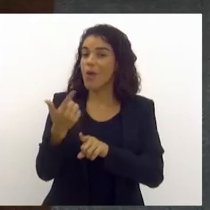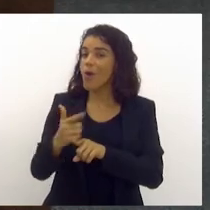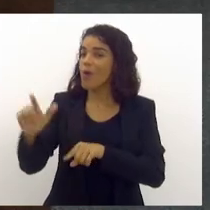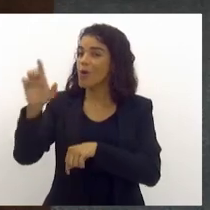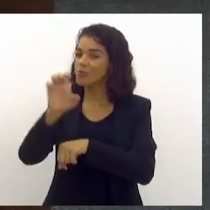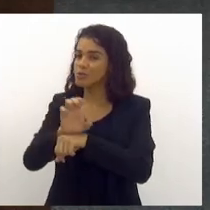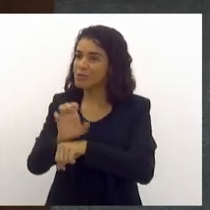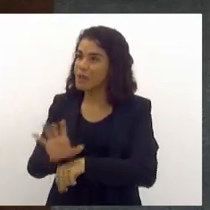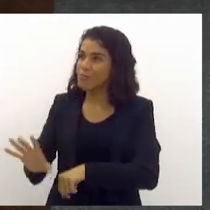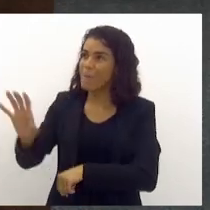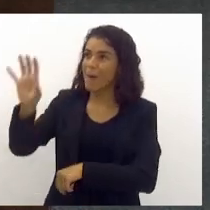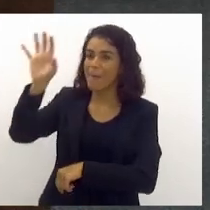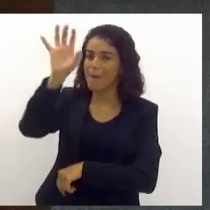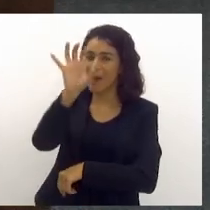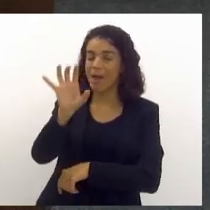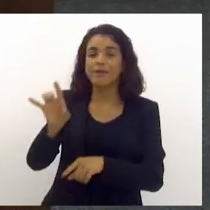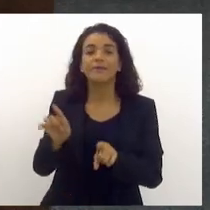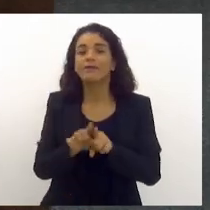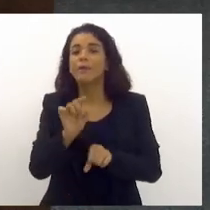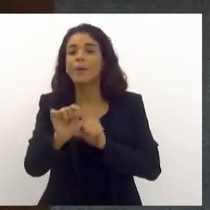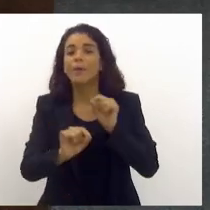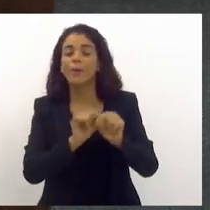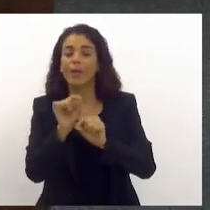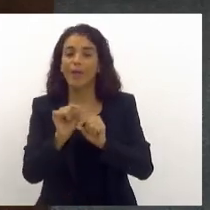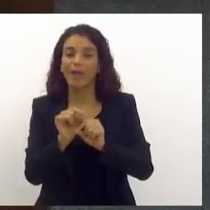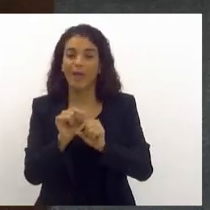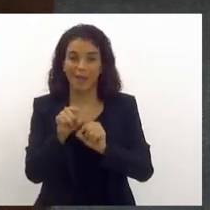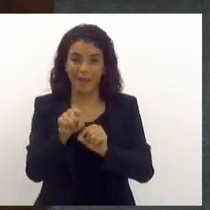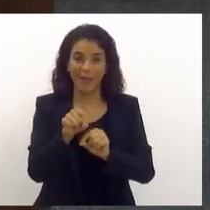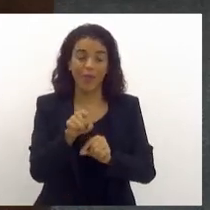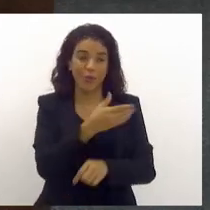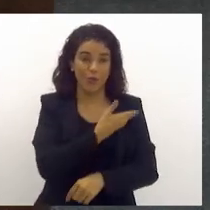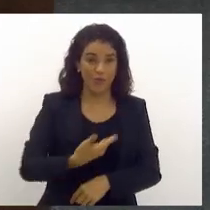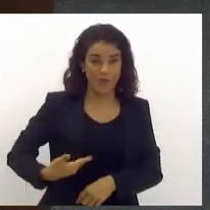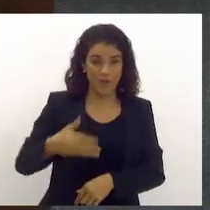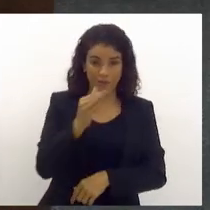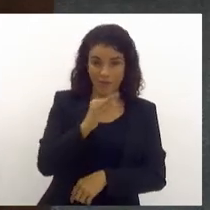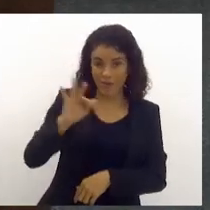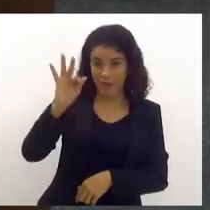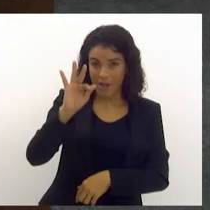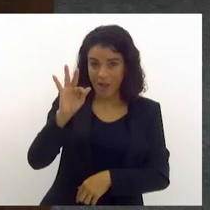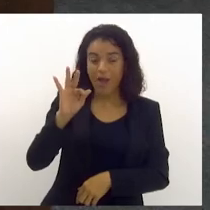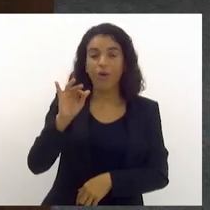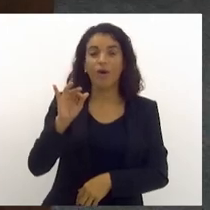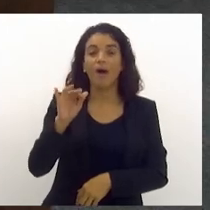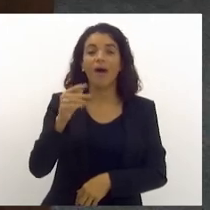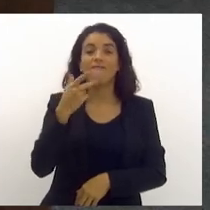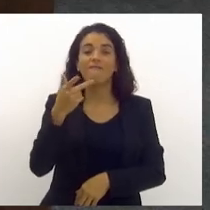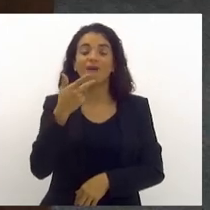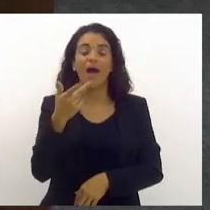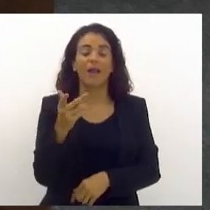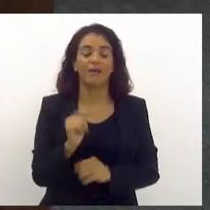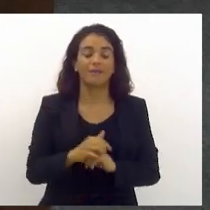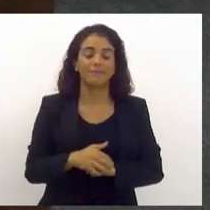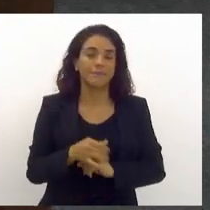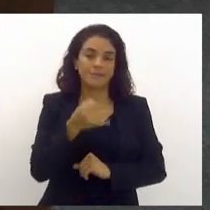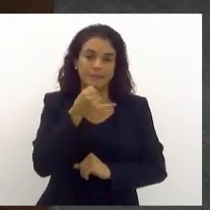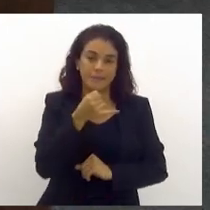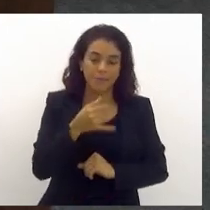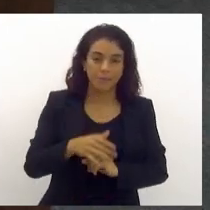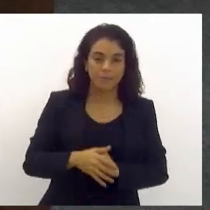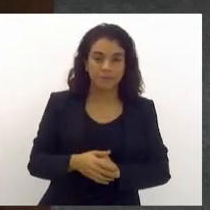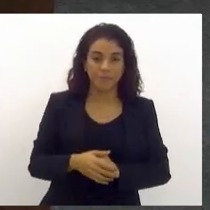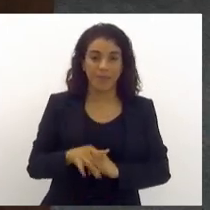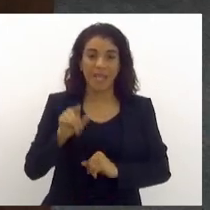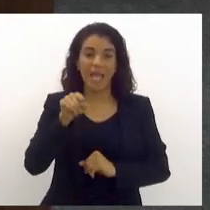da federação, e ter por parte do governo federal a fala de dizer o seguinte: